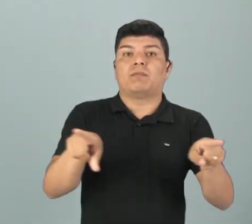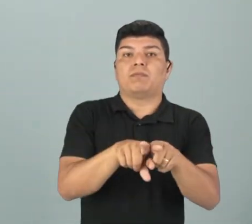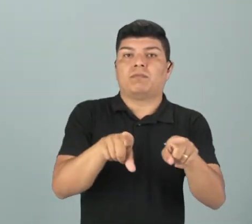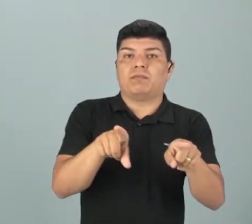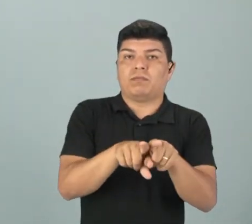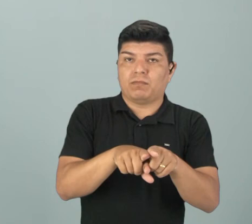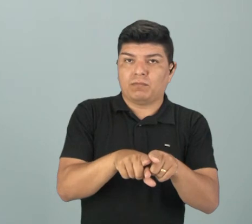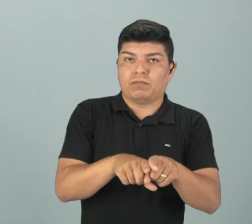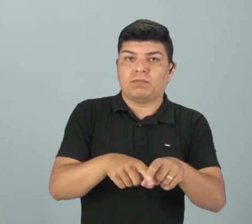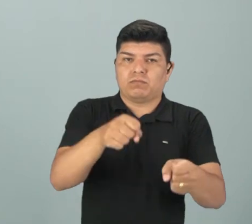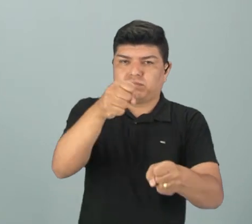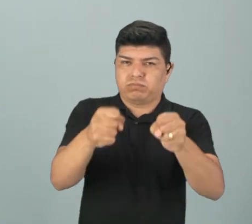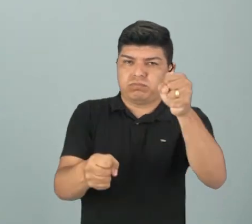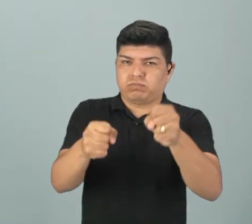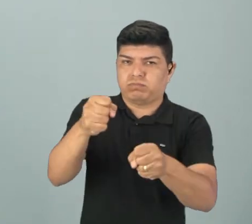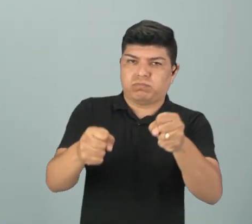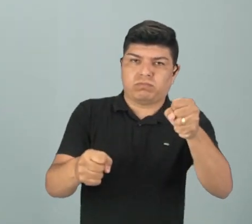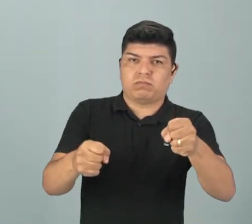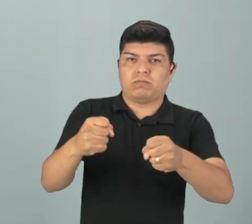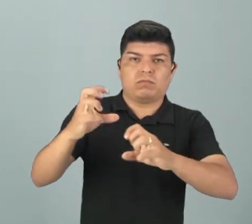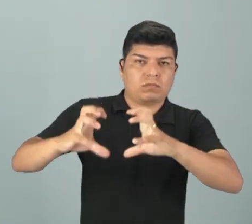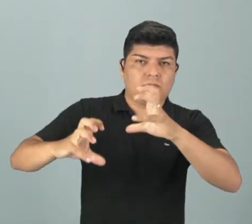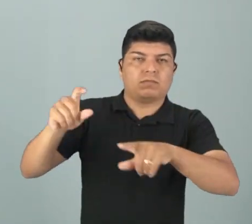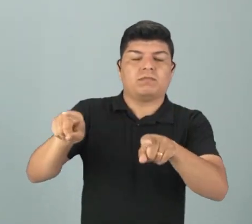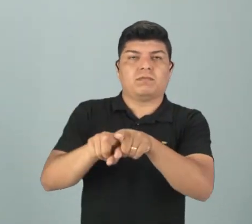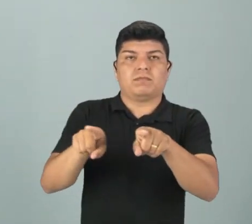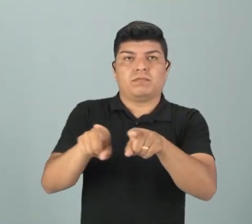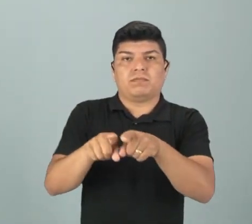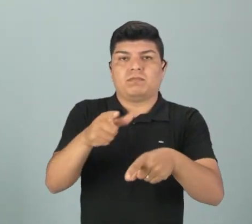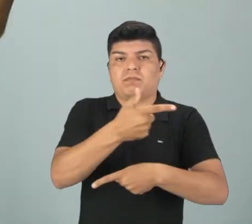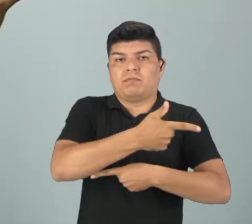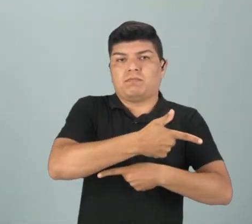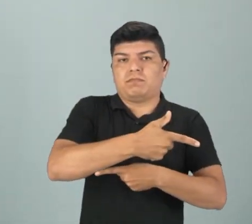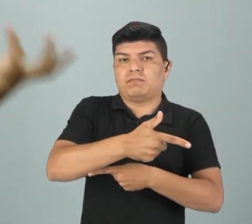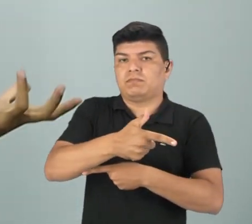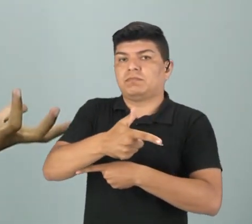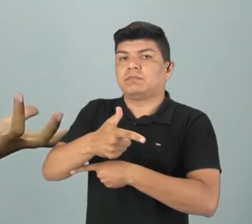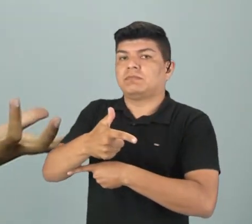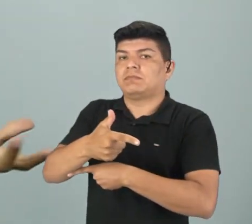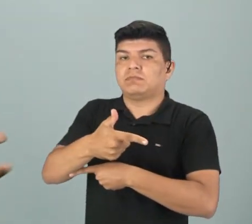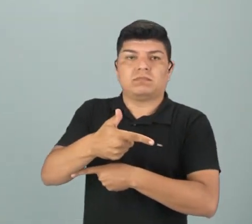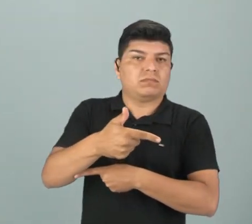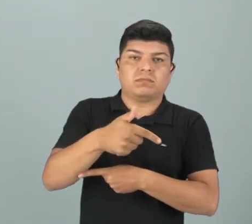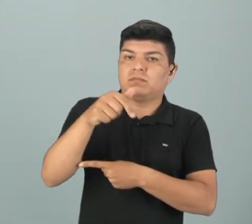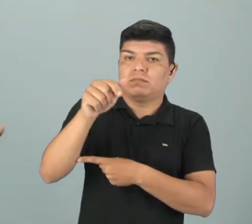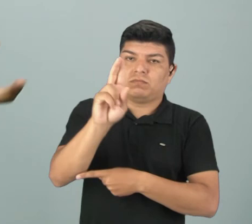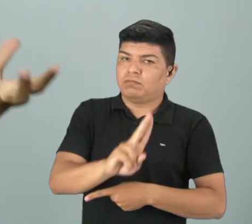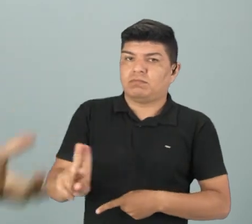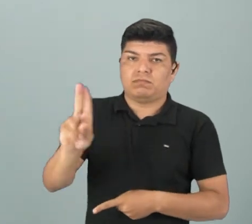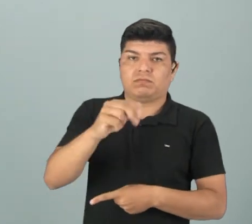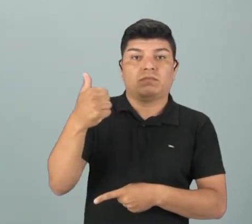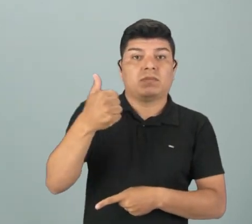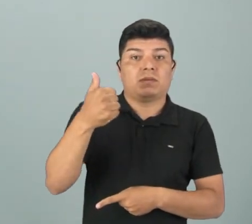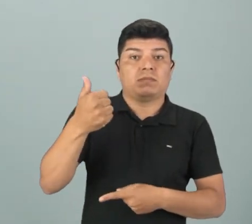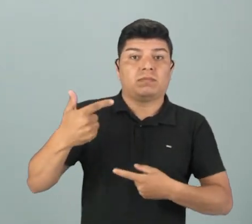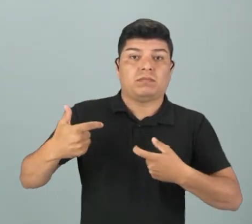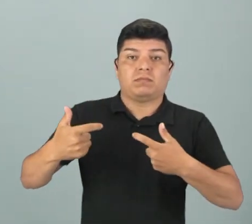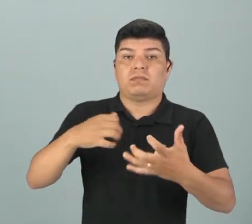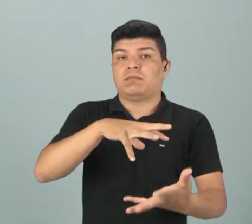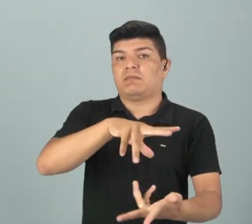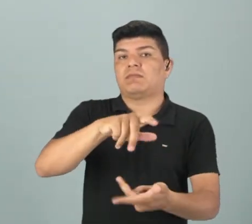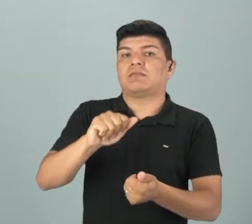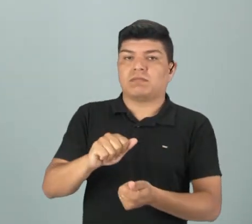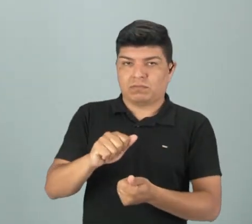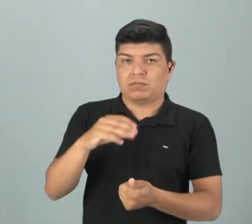tanques de guerra, então de armas que não tinham sido usadas na Primeira Guerra Mundial, então vai ser um